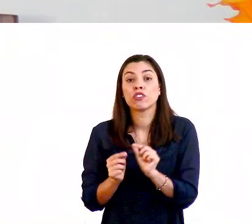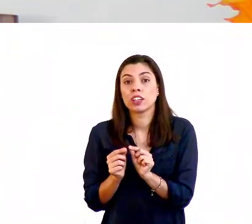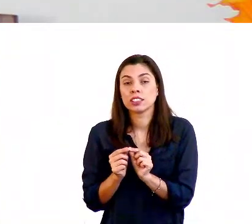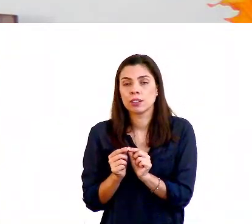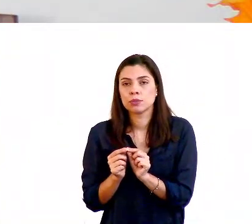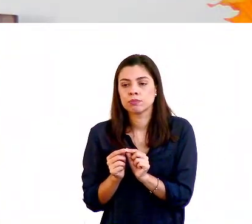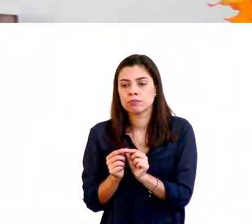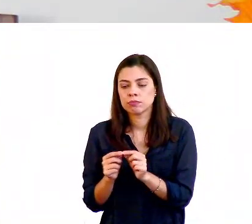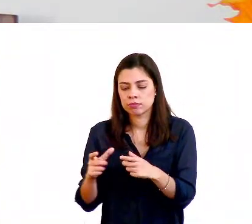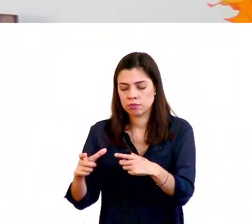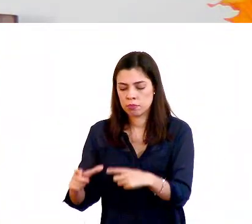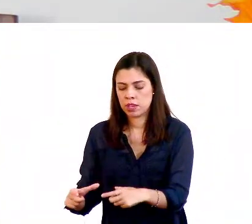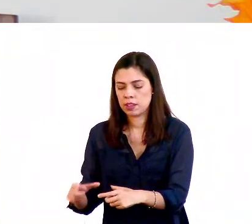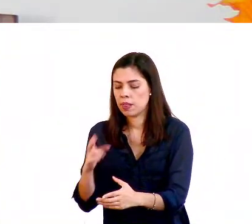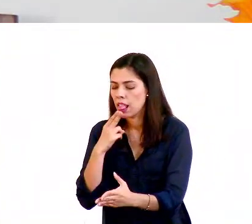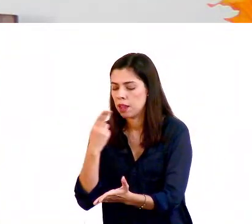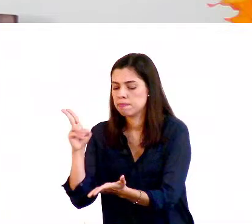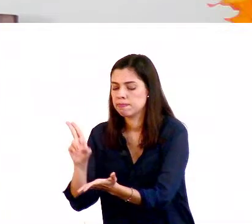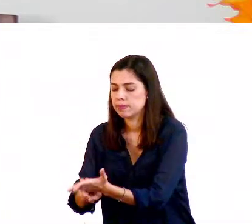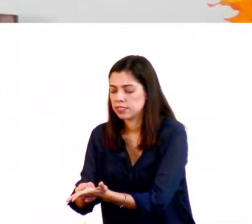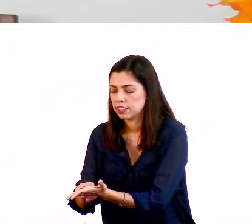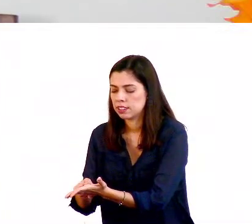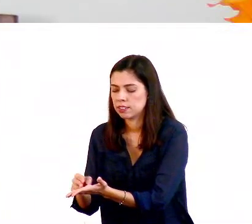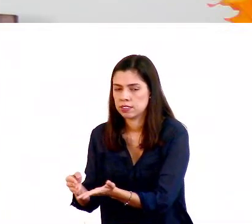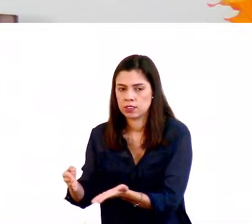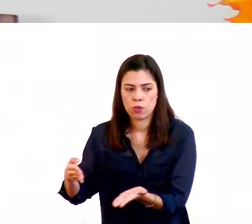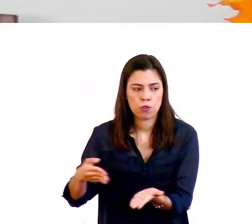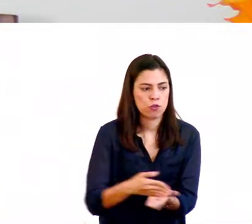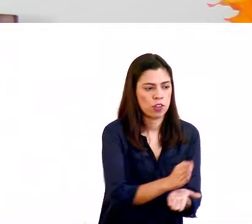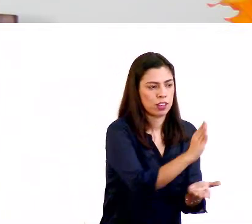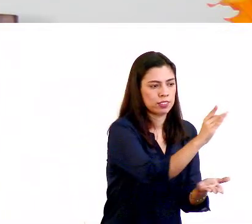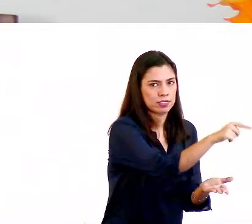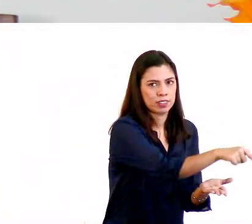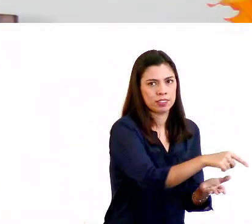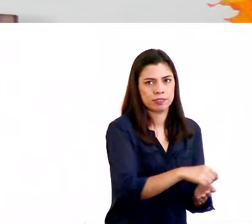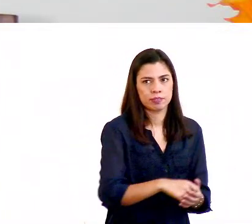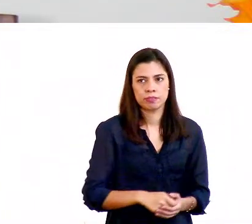Deus significa algo inviolável.